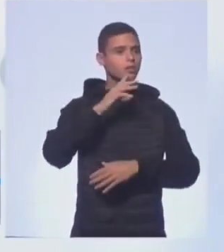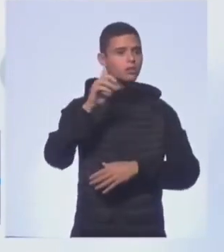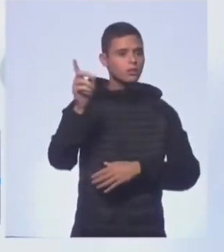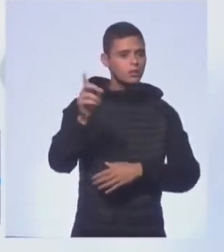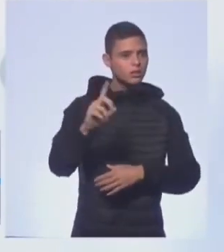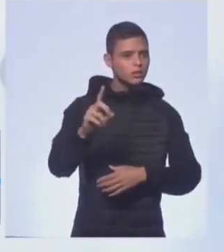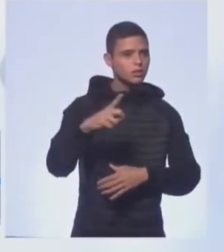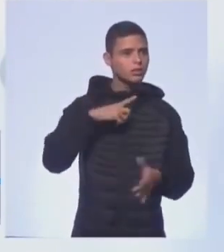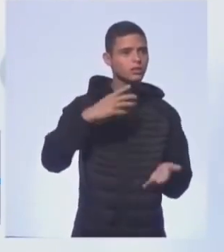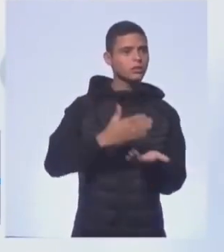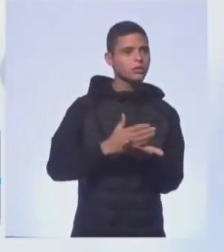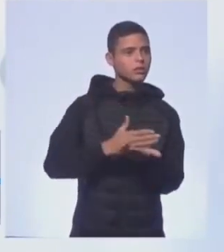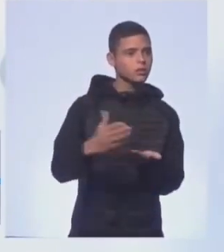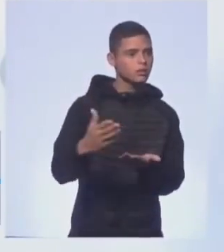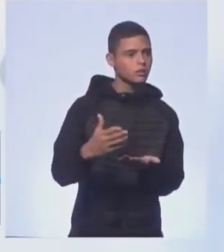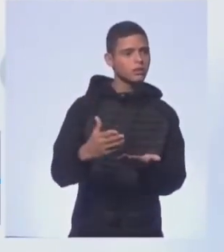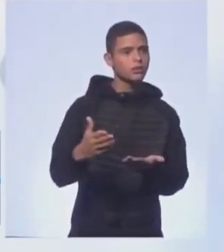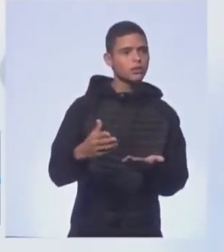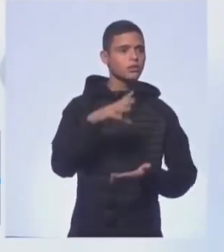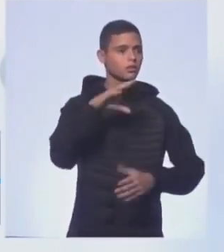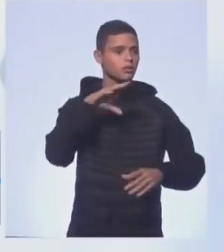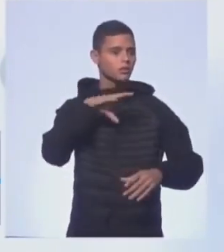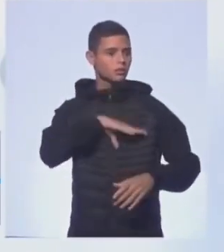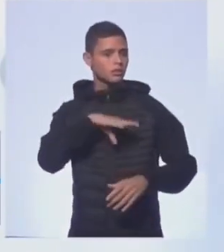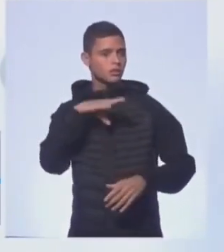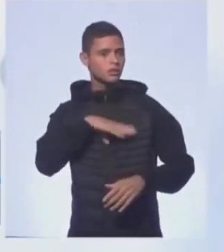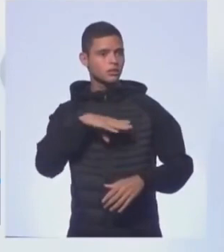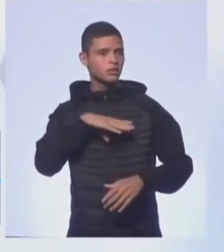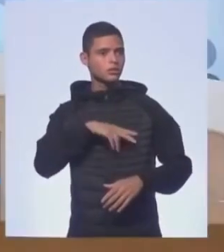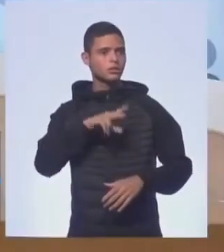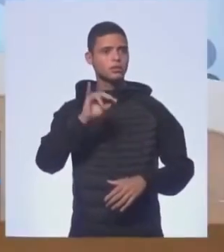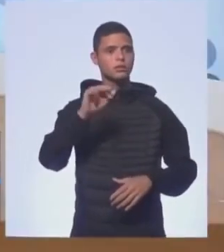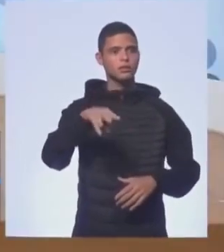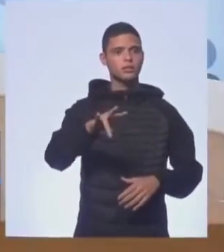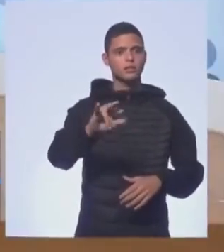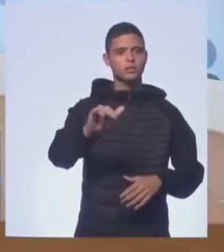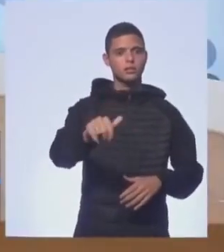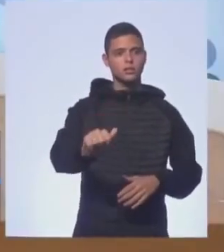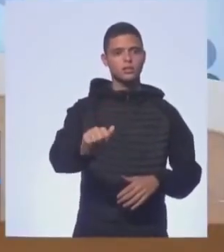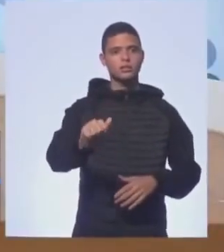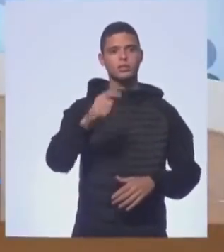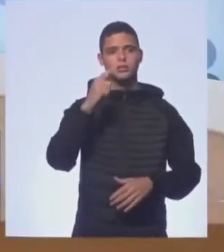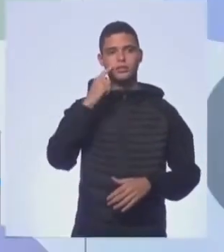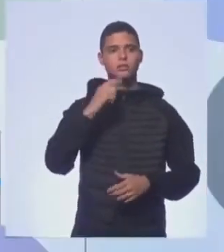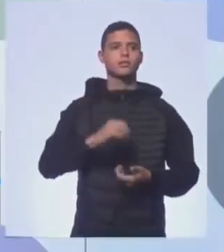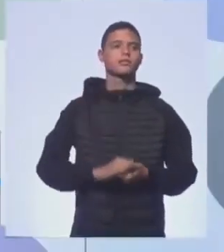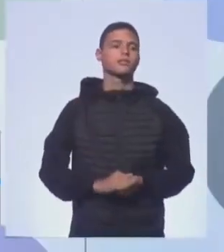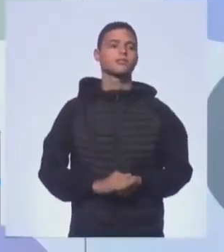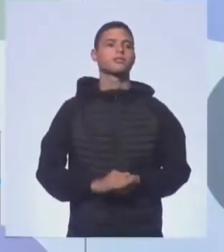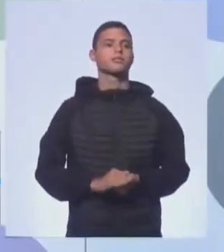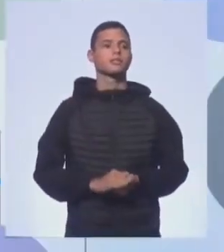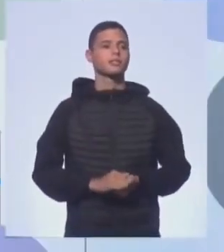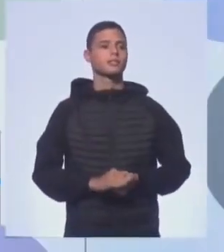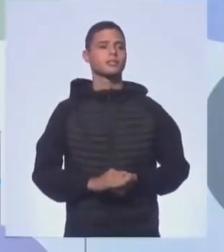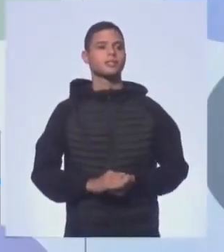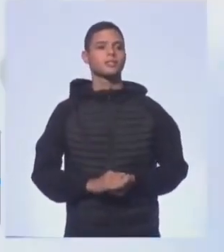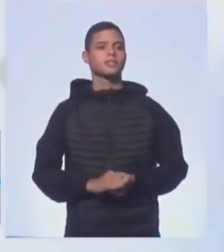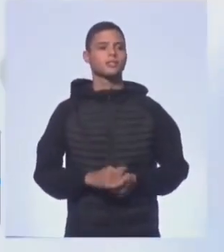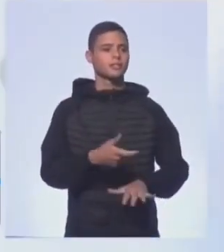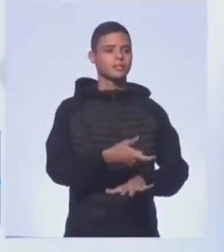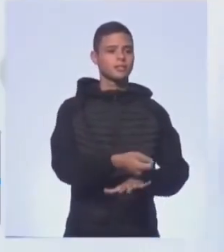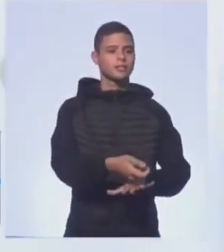conhecem, que está começando agora, professora de português, Viviane. É isso? Oi, gente. É fake news,